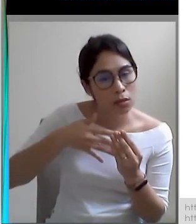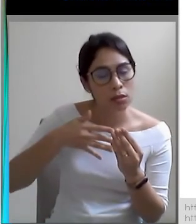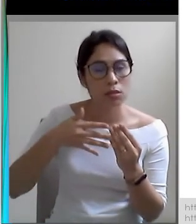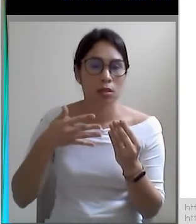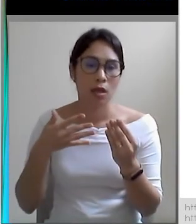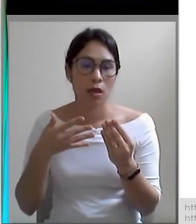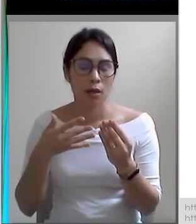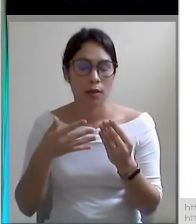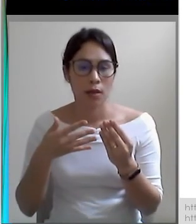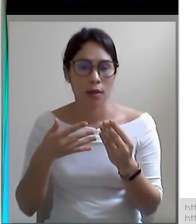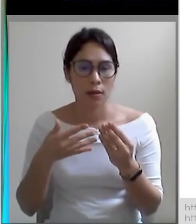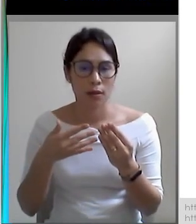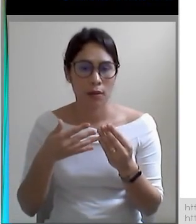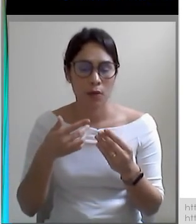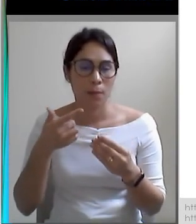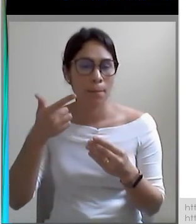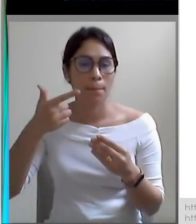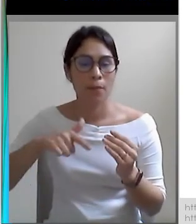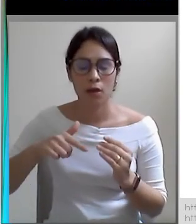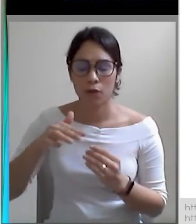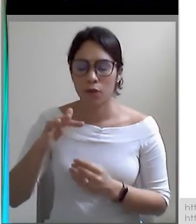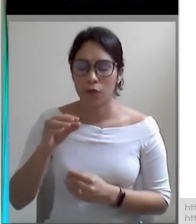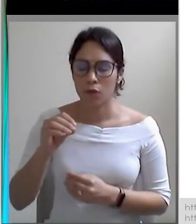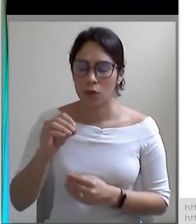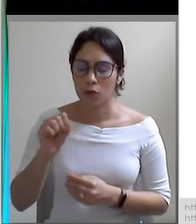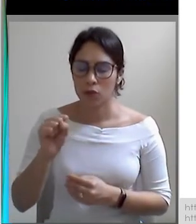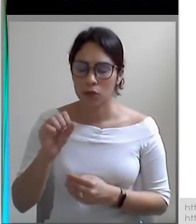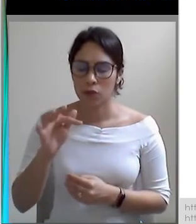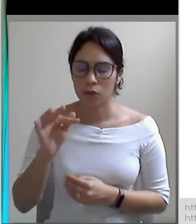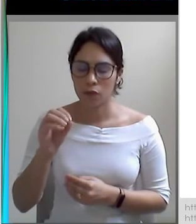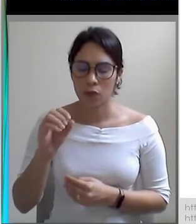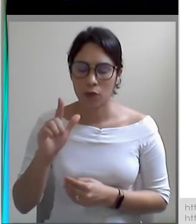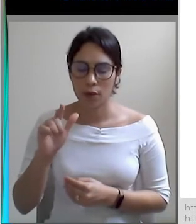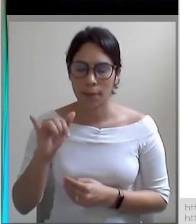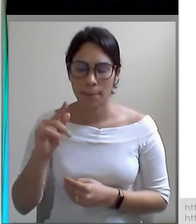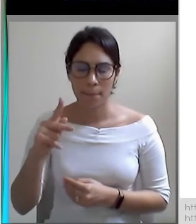colagenases, as fosfolipases,